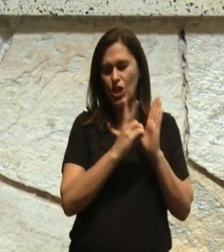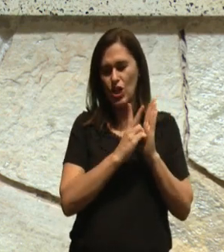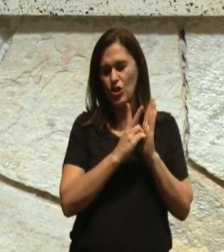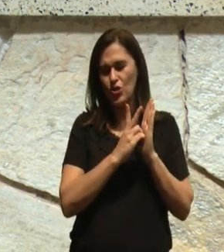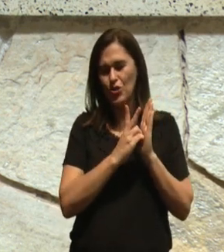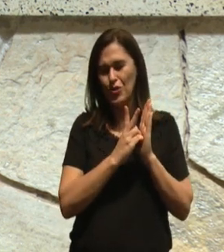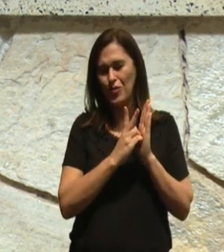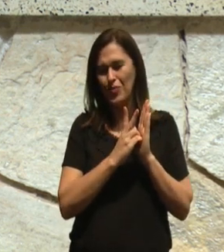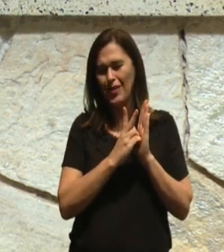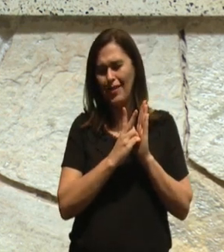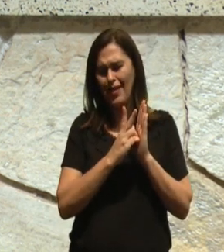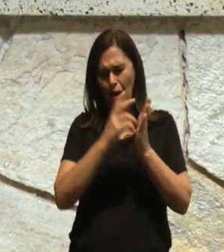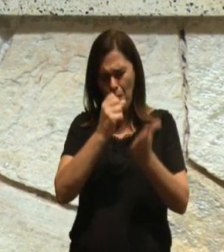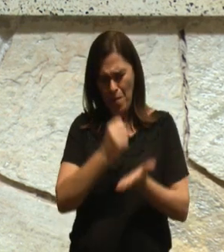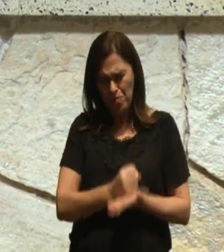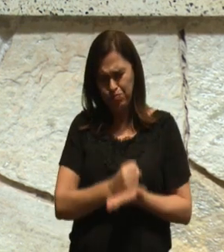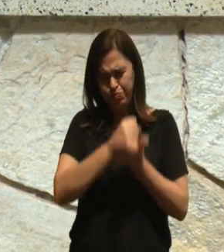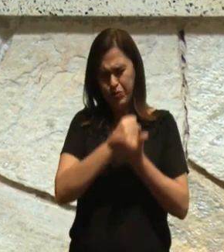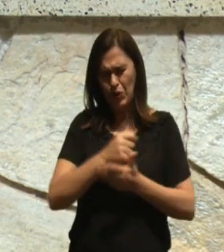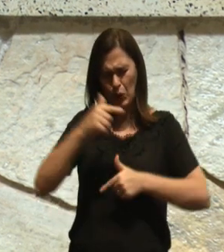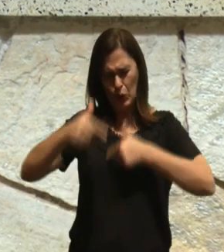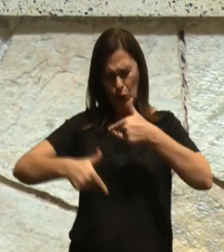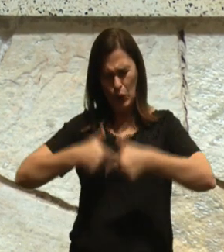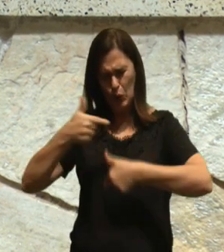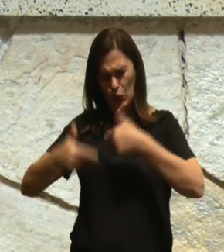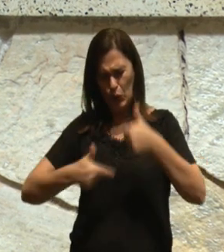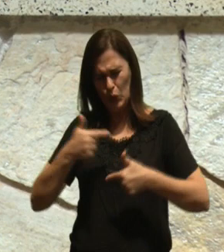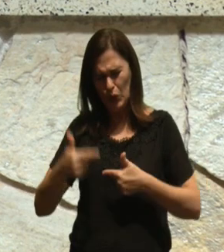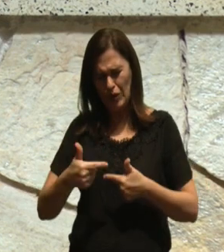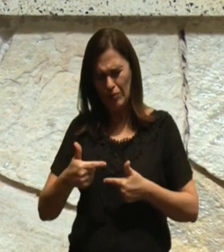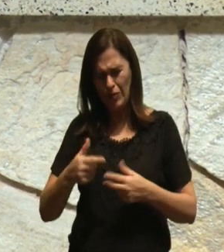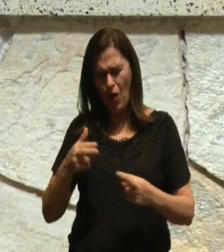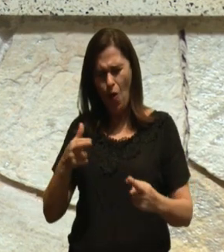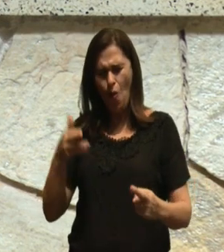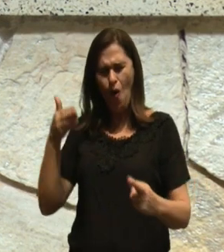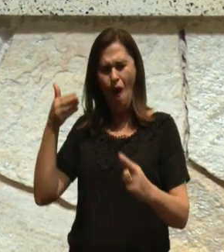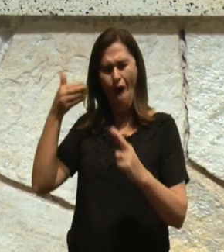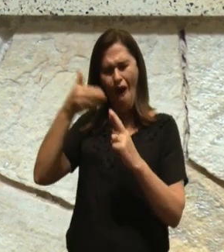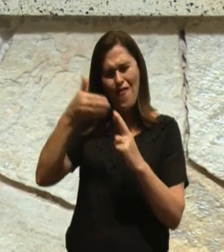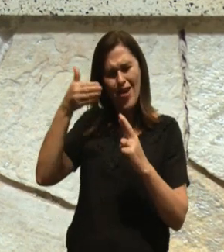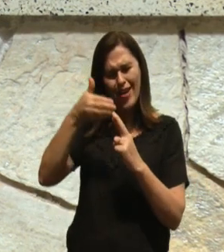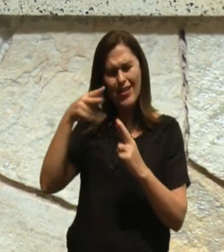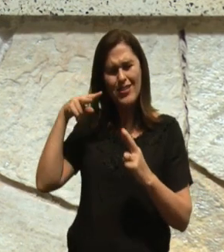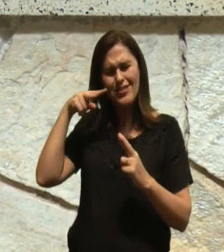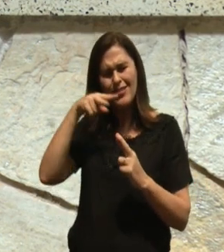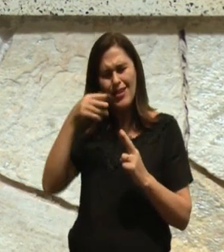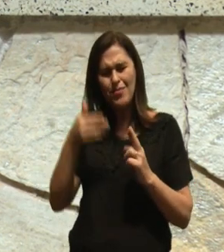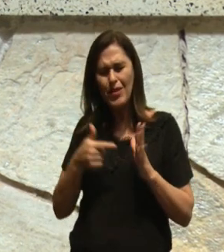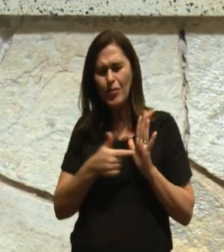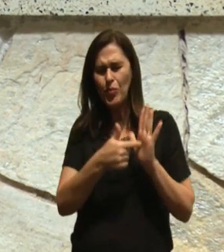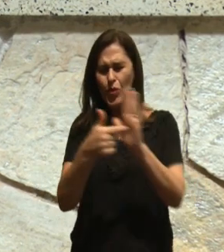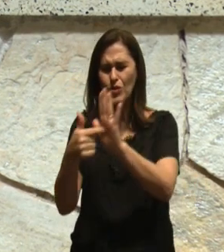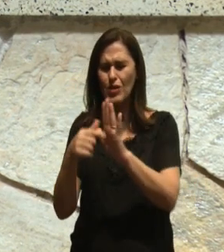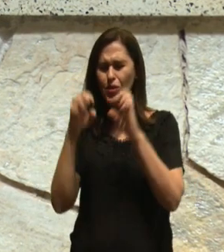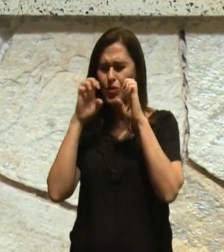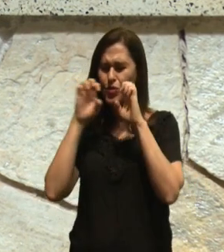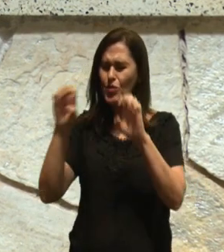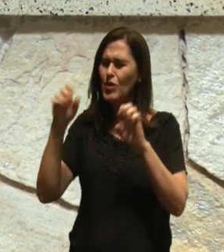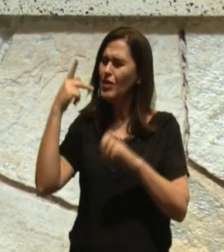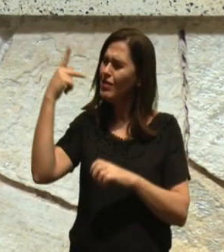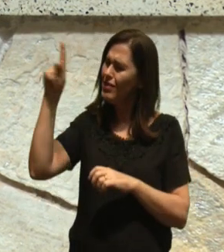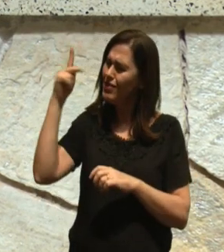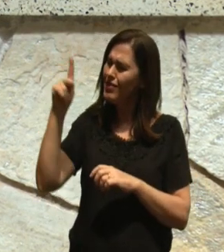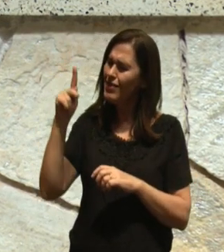sido, Pai, um baluarte naquele trabalho, um ponto de referência, um centro irradiador do Teu Evangelho. Seja